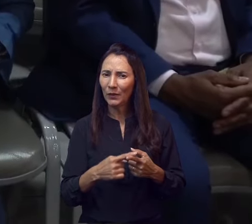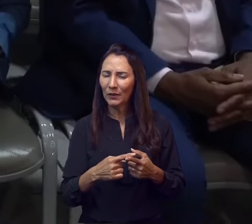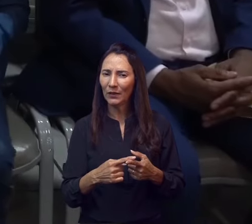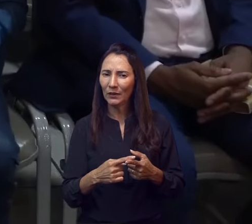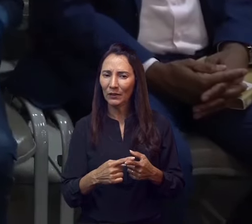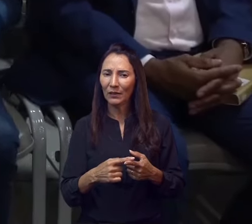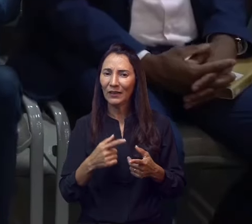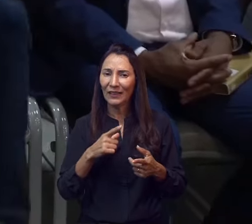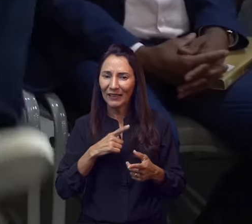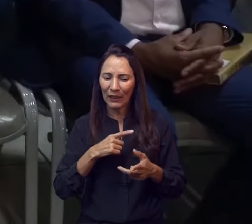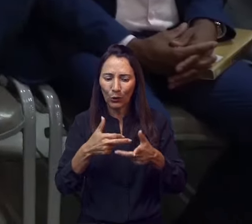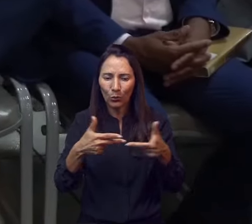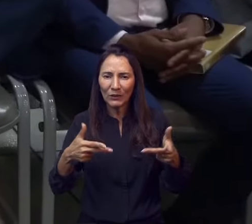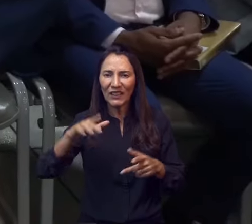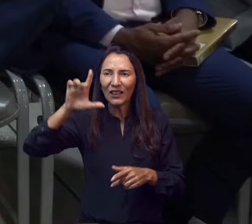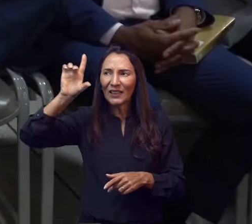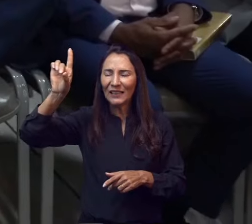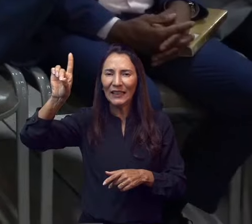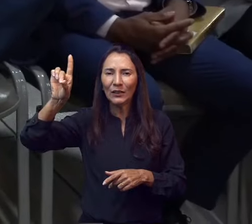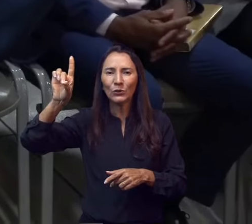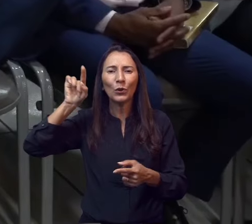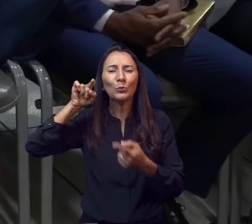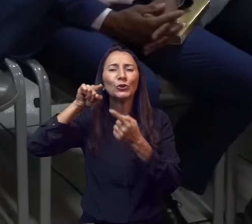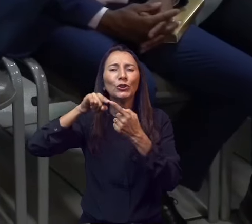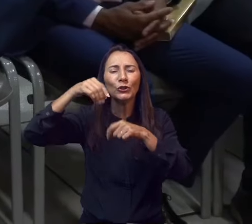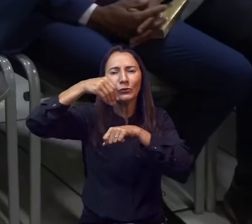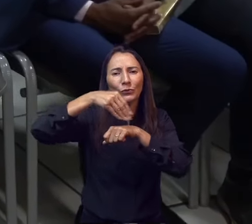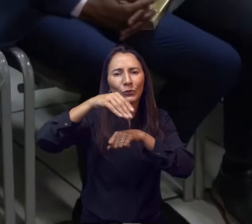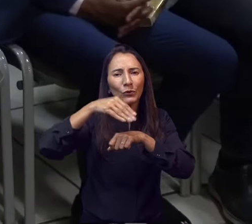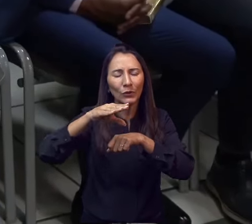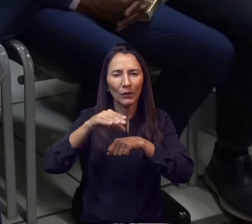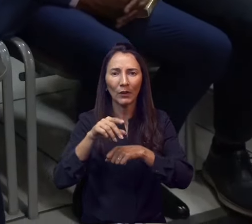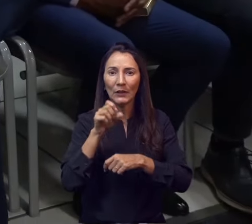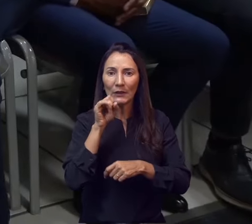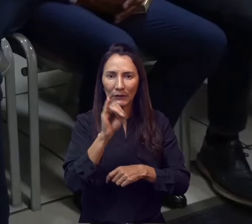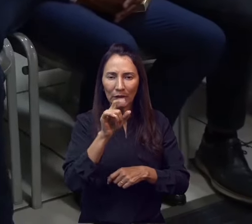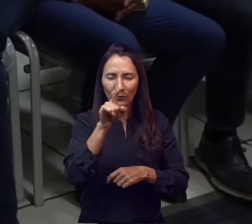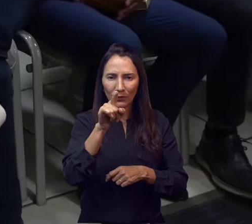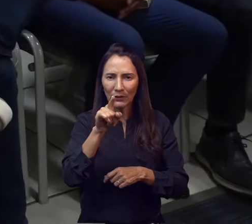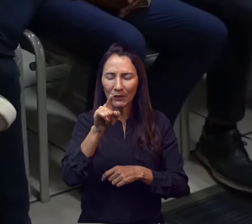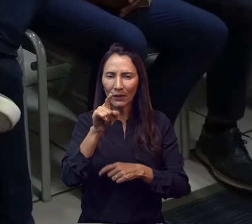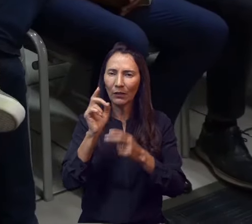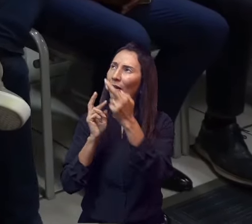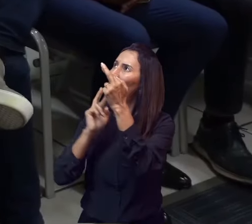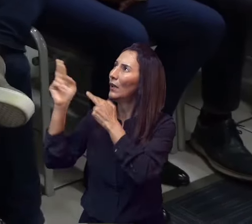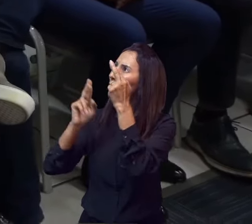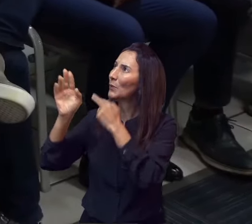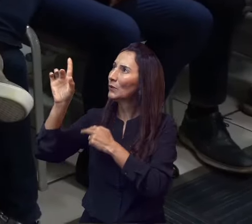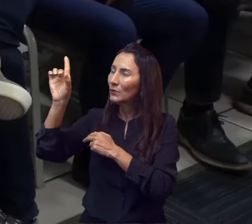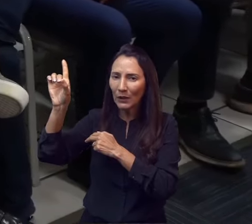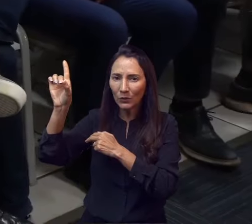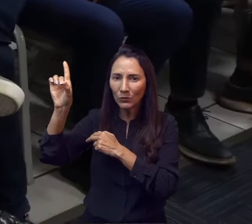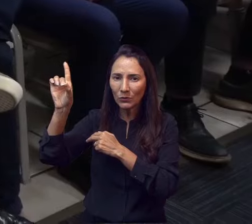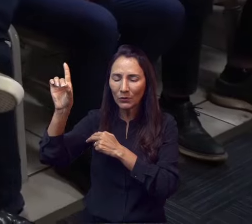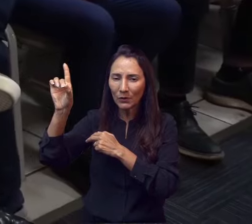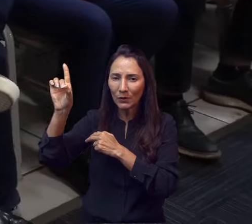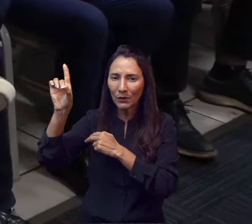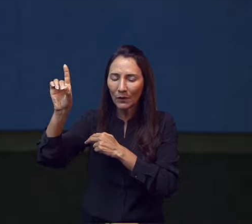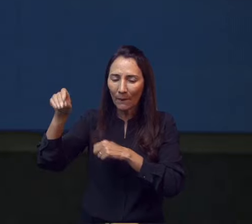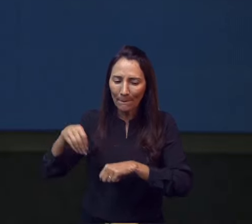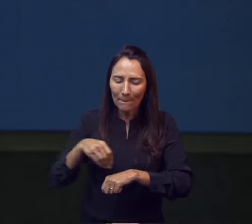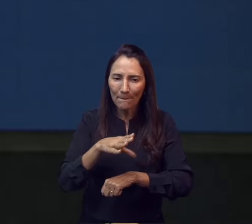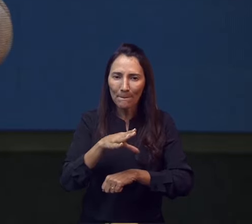comunicar as pessoas E aí você tá sintonizado com que Deus quer que você fale isso não é uma coisa fácil